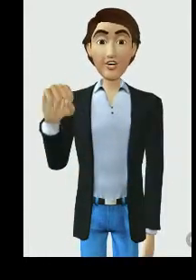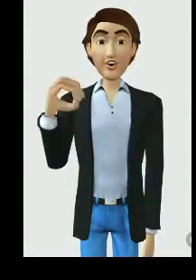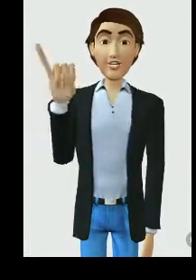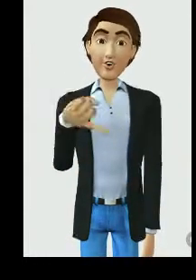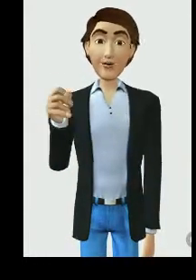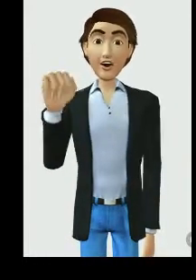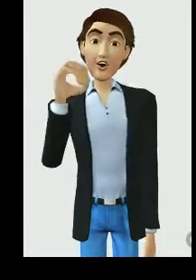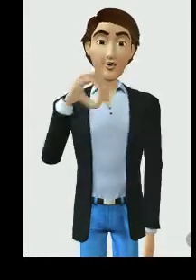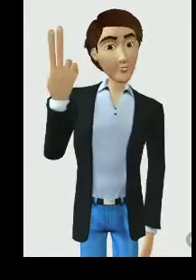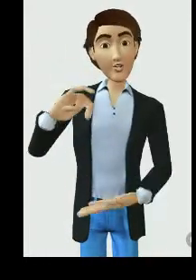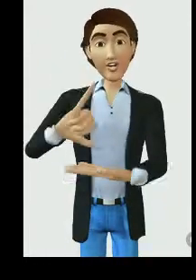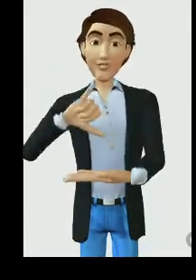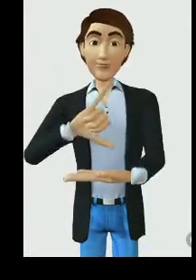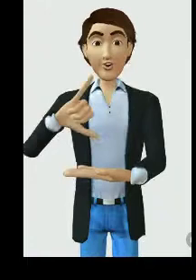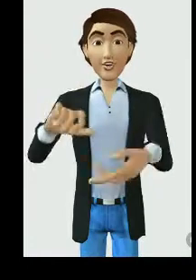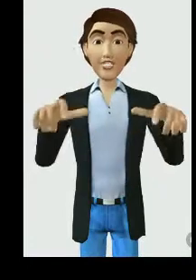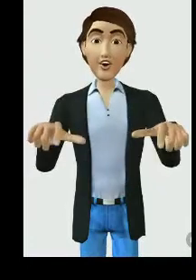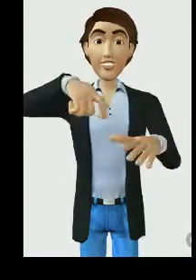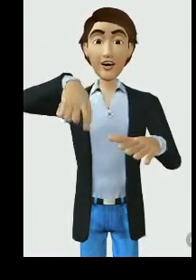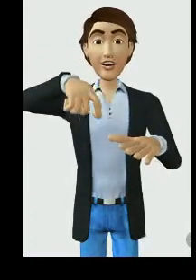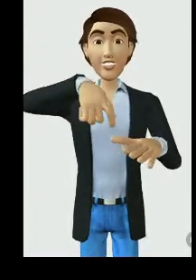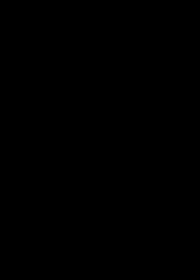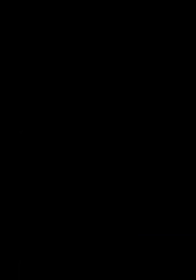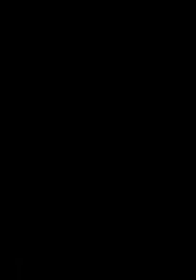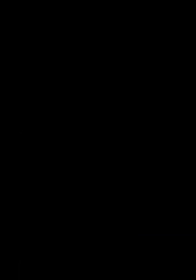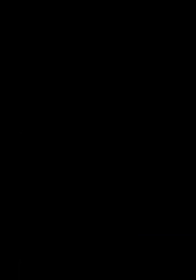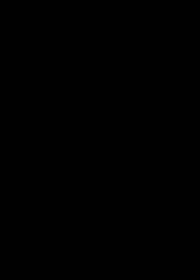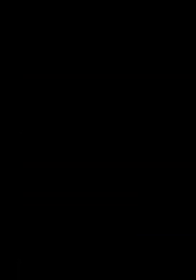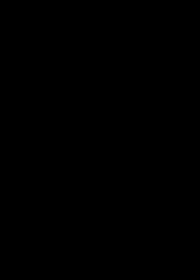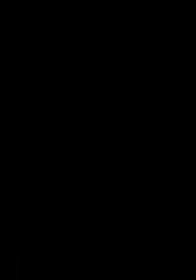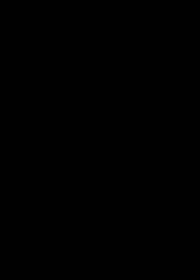aparência bem semelhante ao óleo de soja, ou óleo de cozinha.